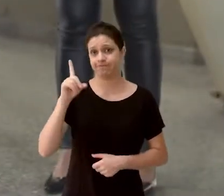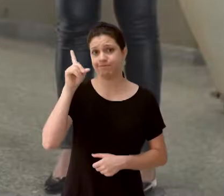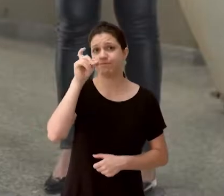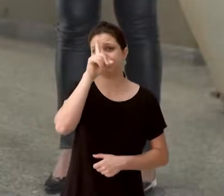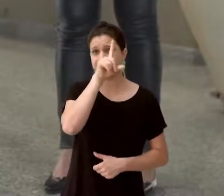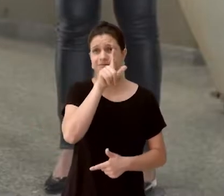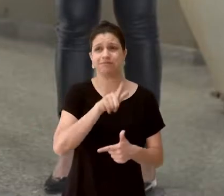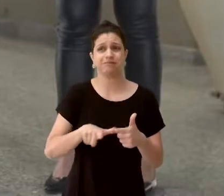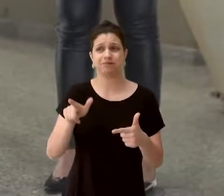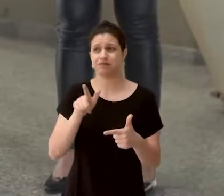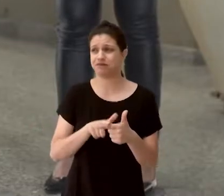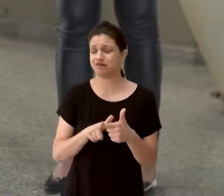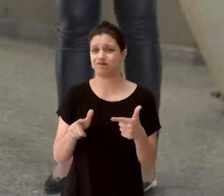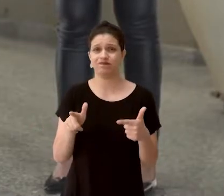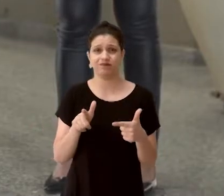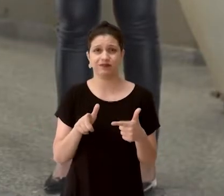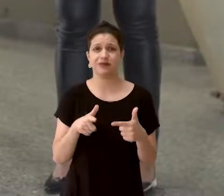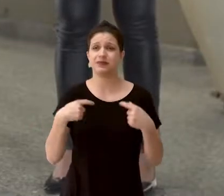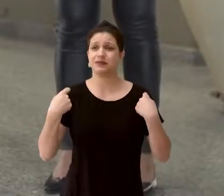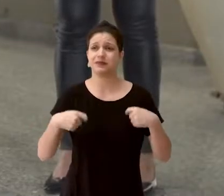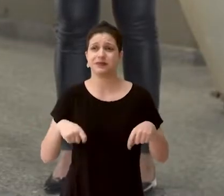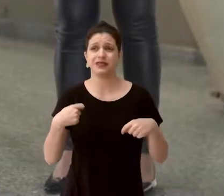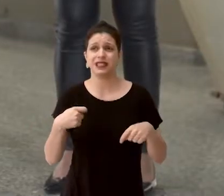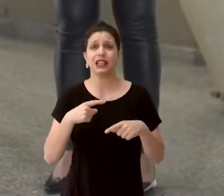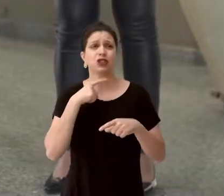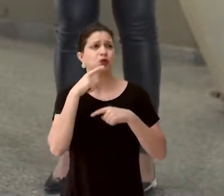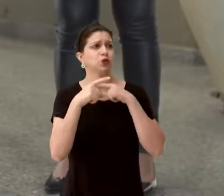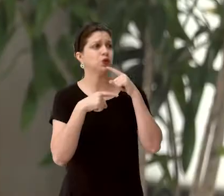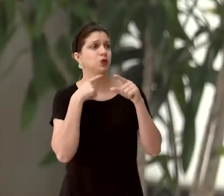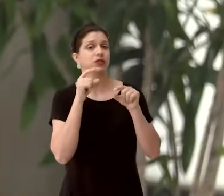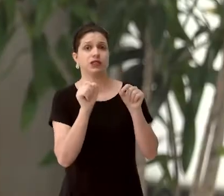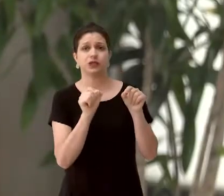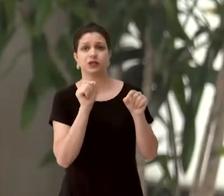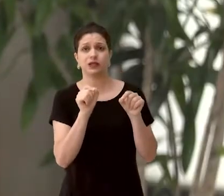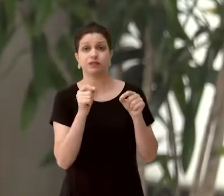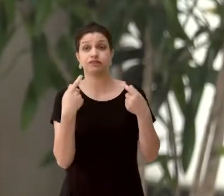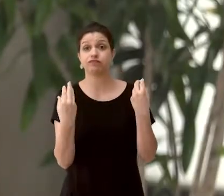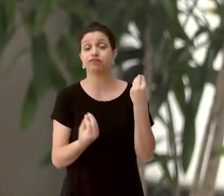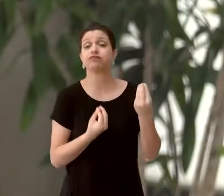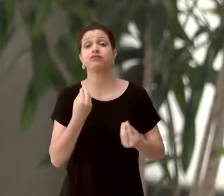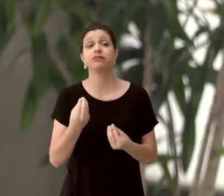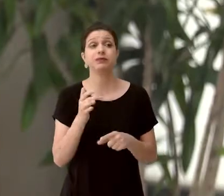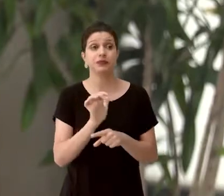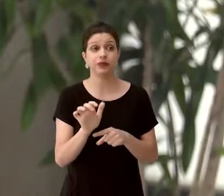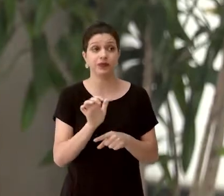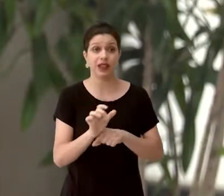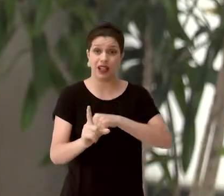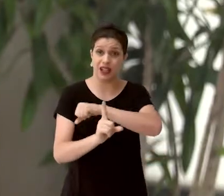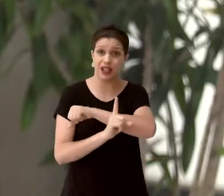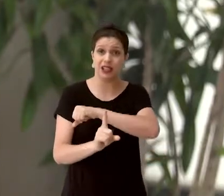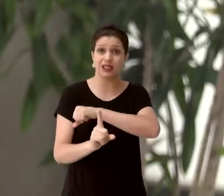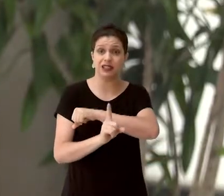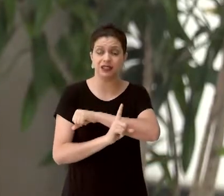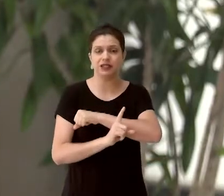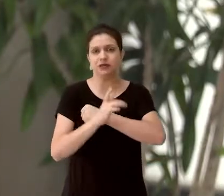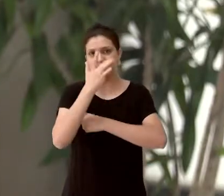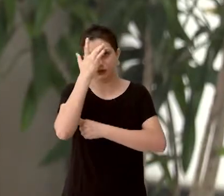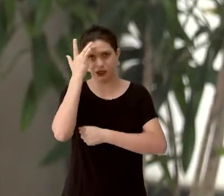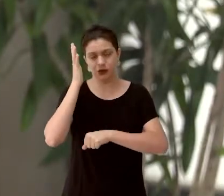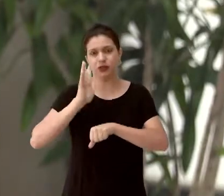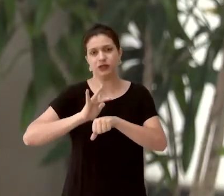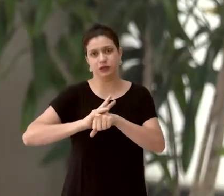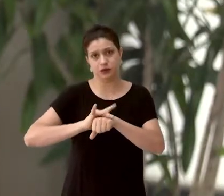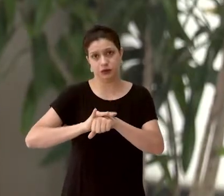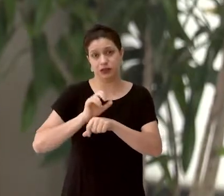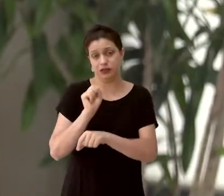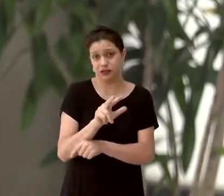O cenário era ruim e pedia medidas enérgicas. Uma dúvida era sobre a capacidade do Estado em